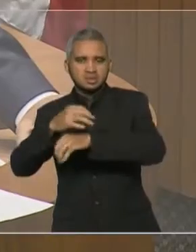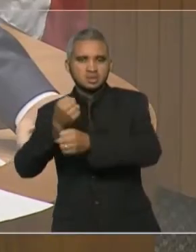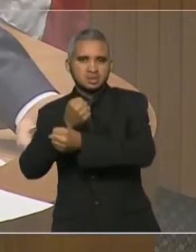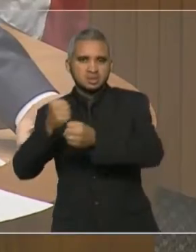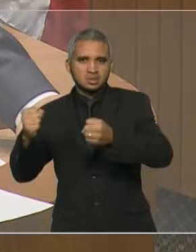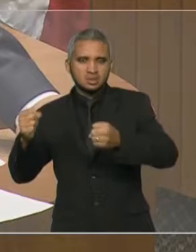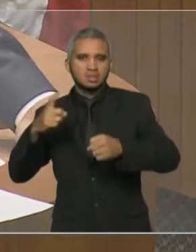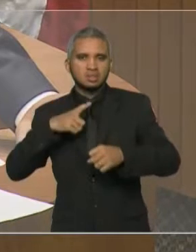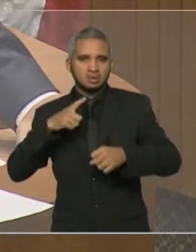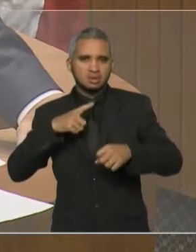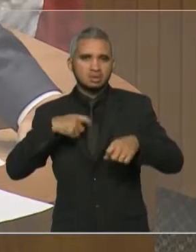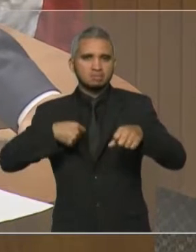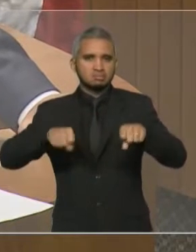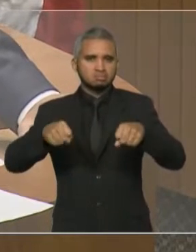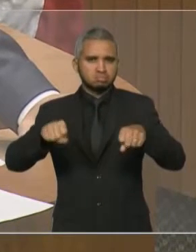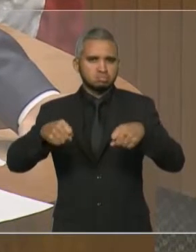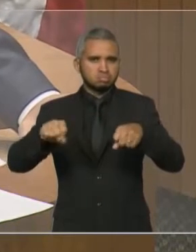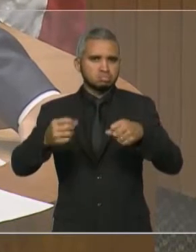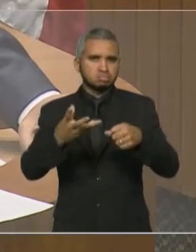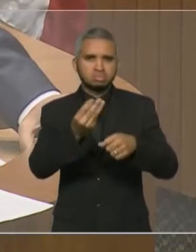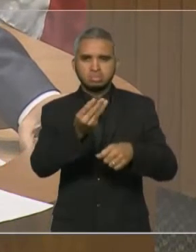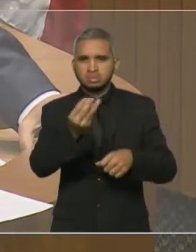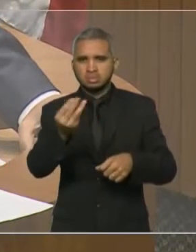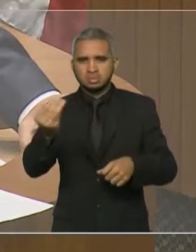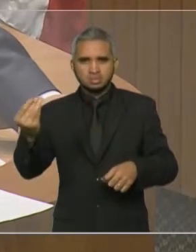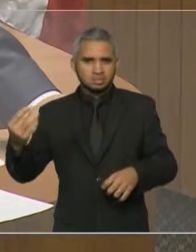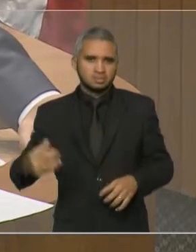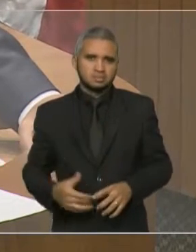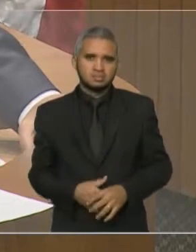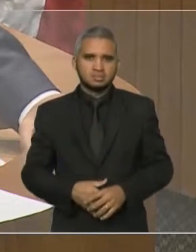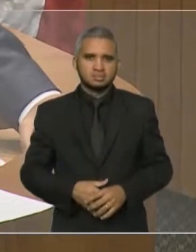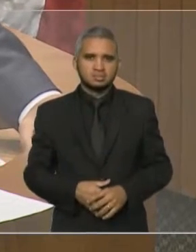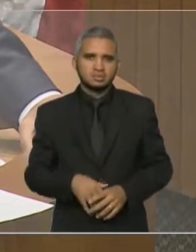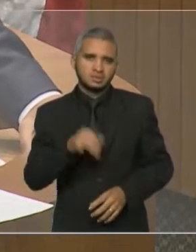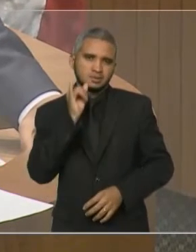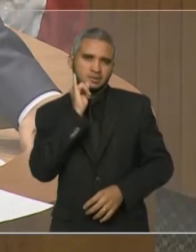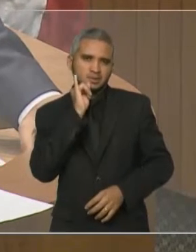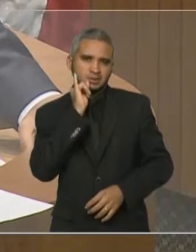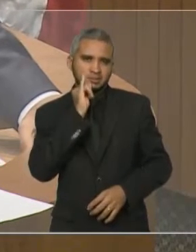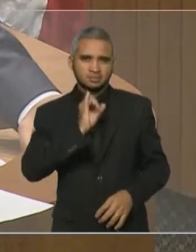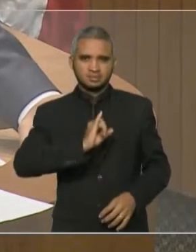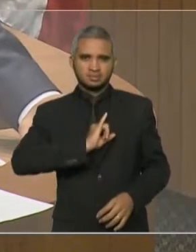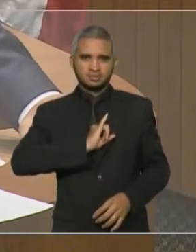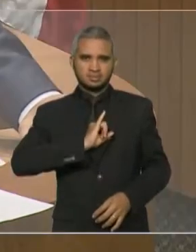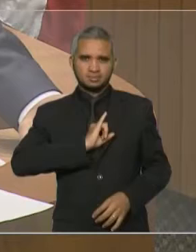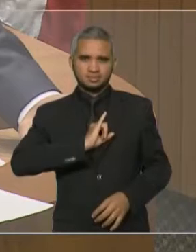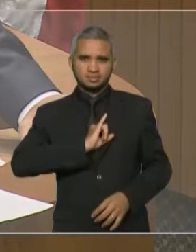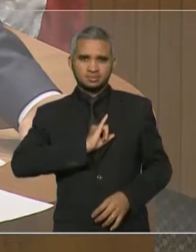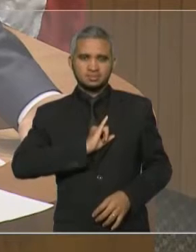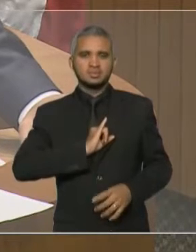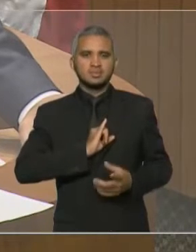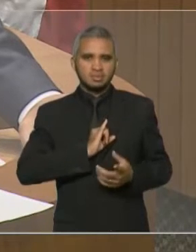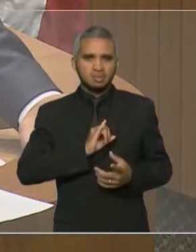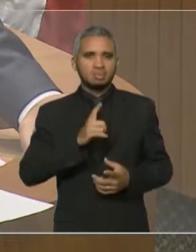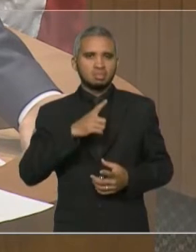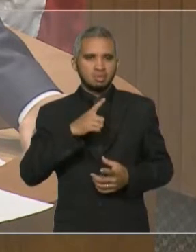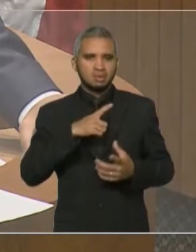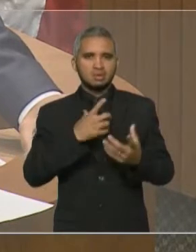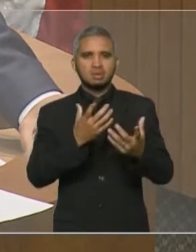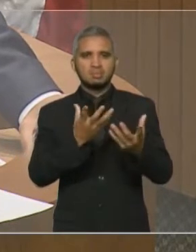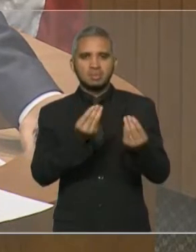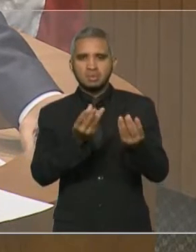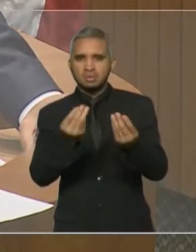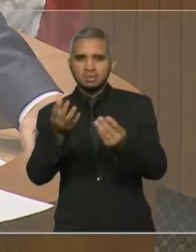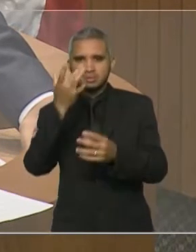Imperatriz. A quantidade de usuários que serão beneficiados dentro desse artigo